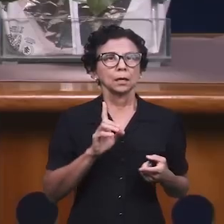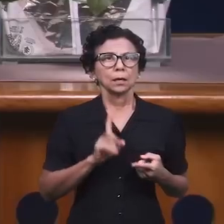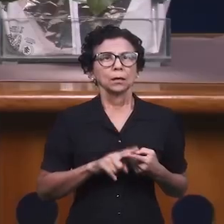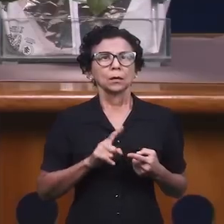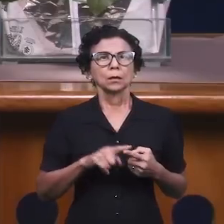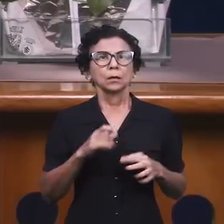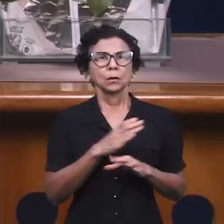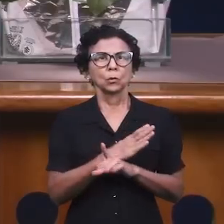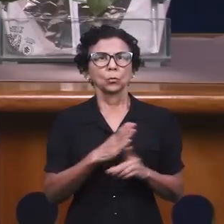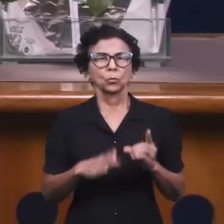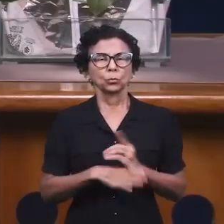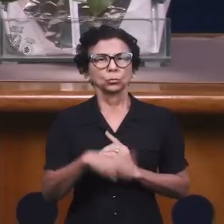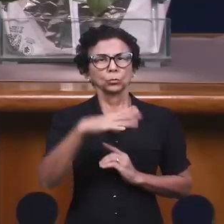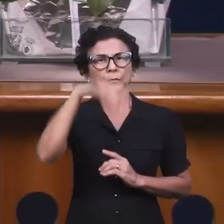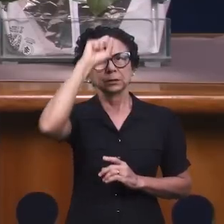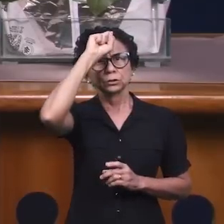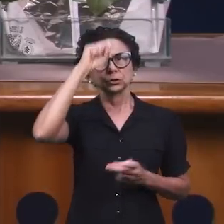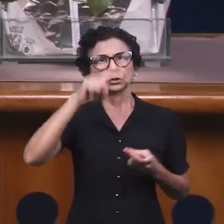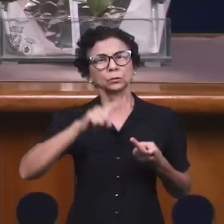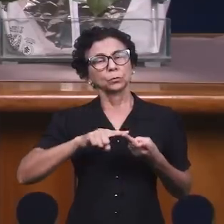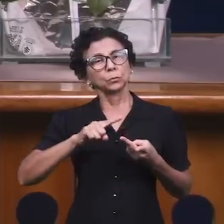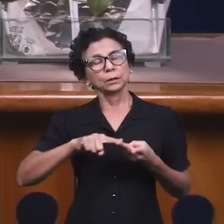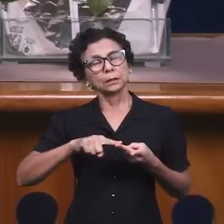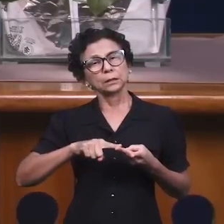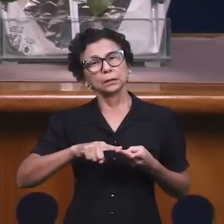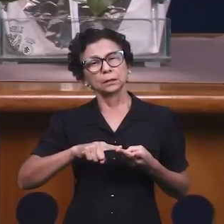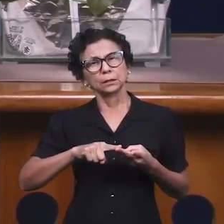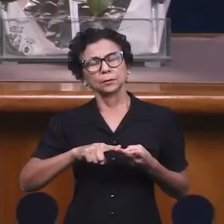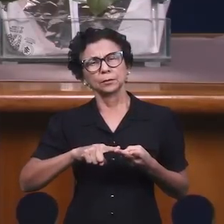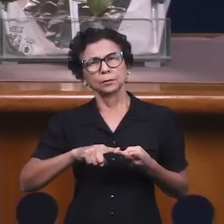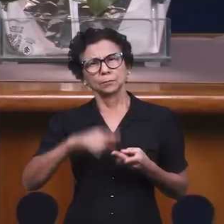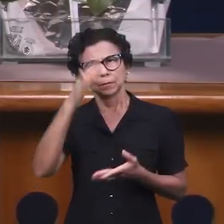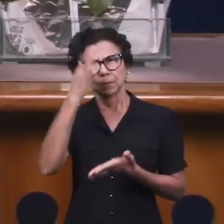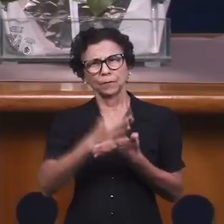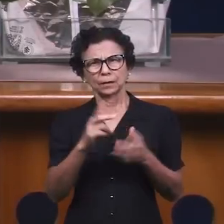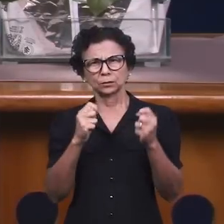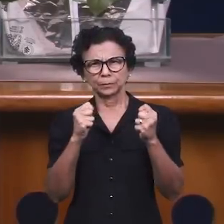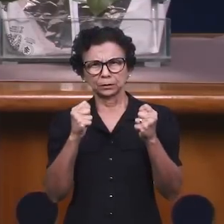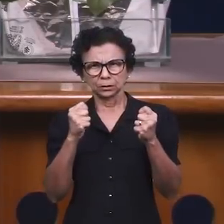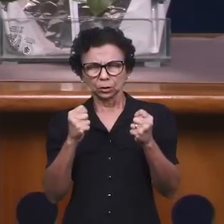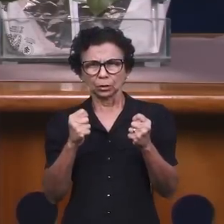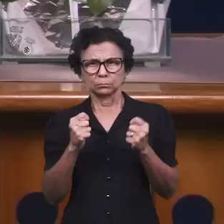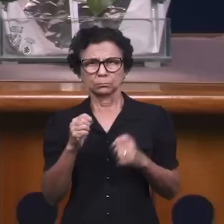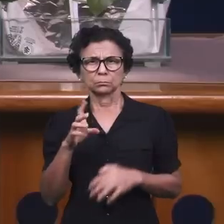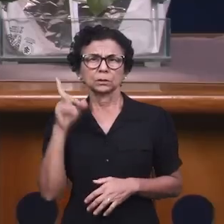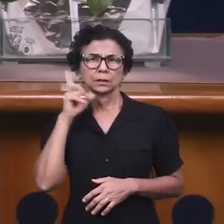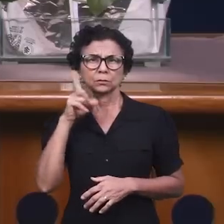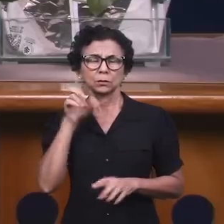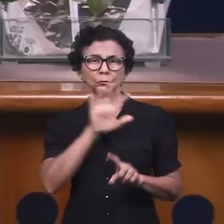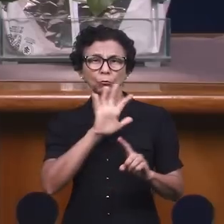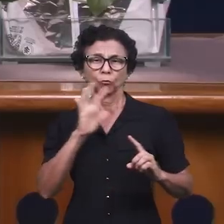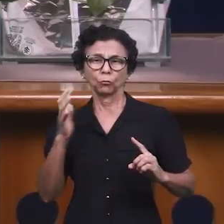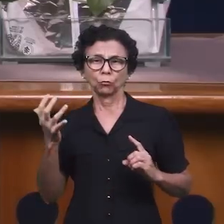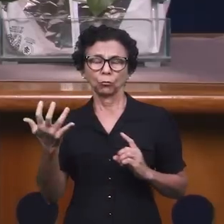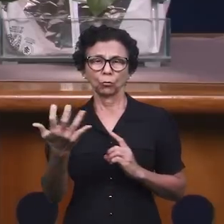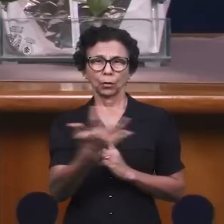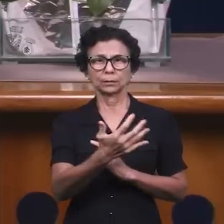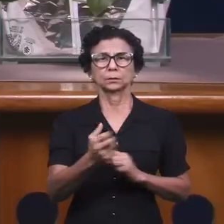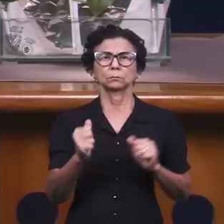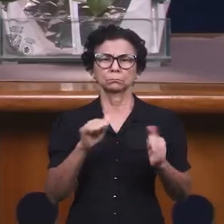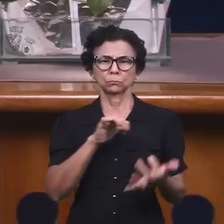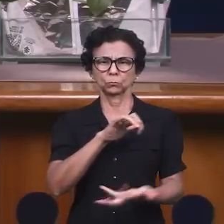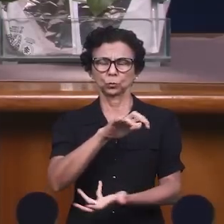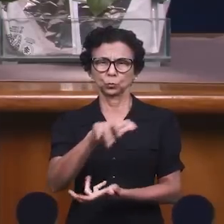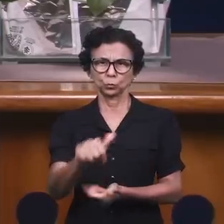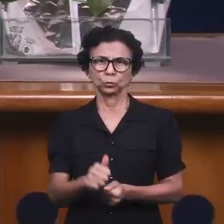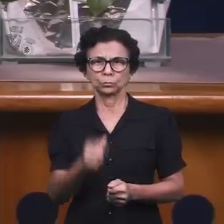diferenciado para todos os lugares do mundo, especialmente no Ocidente. O objetivo nosso do assunto que